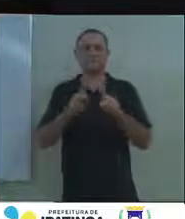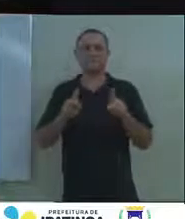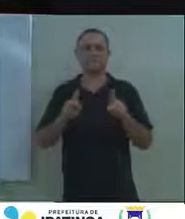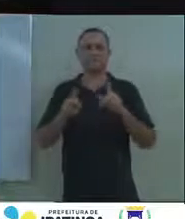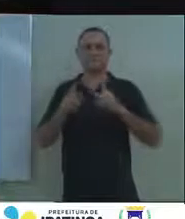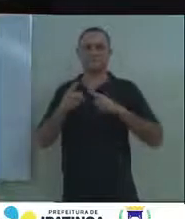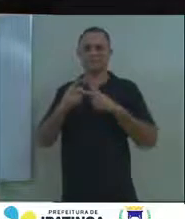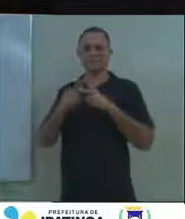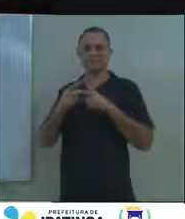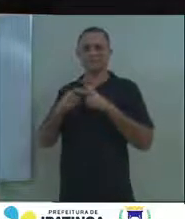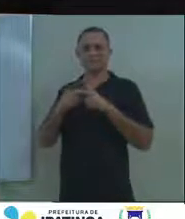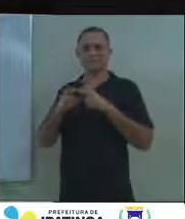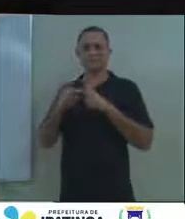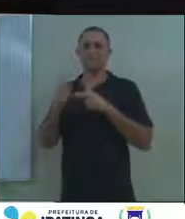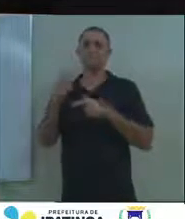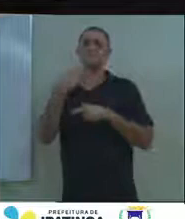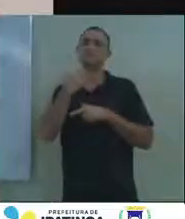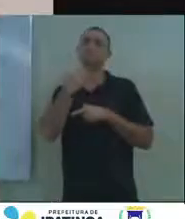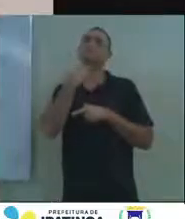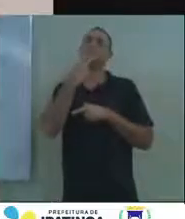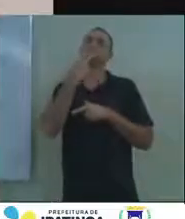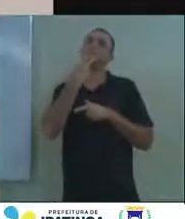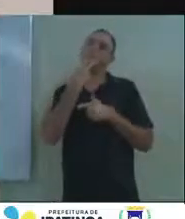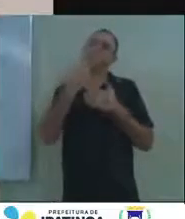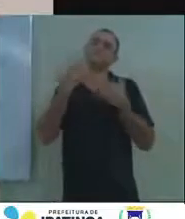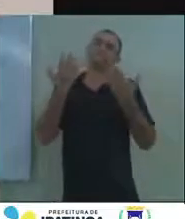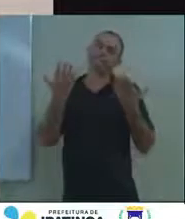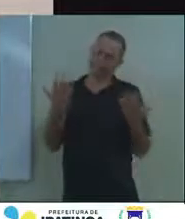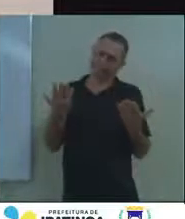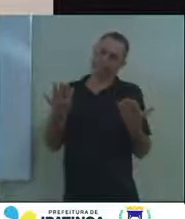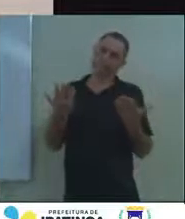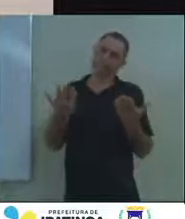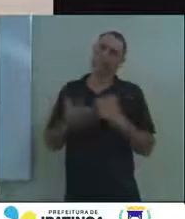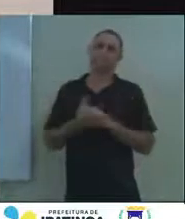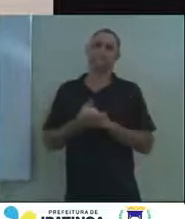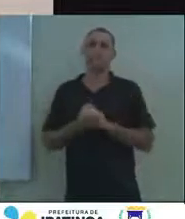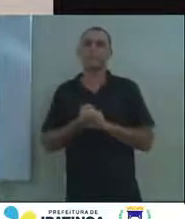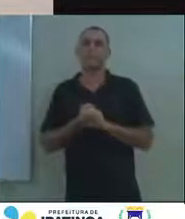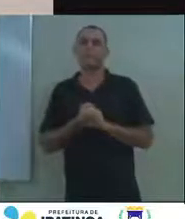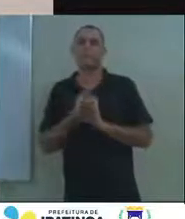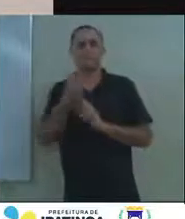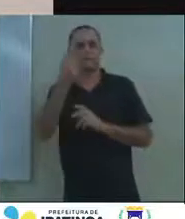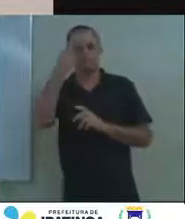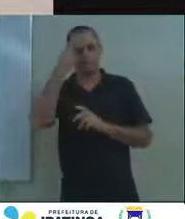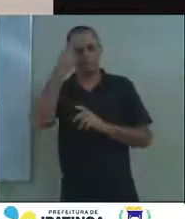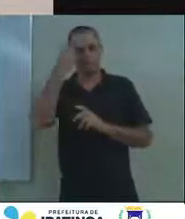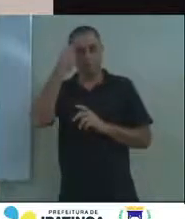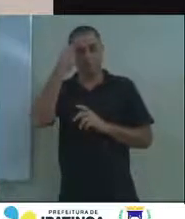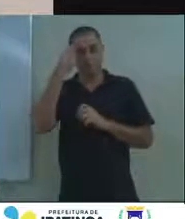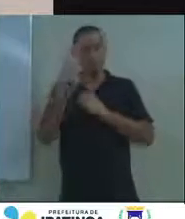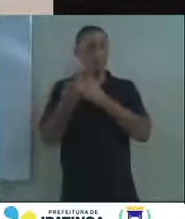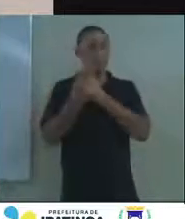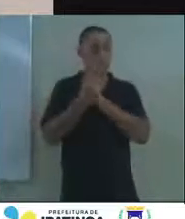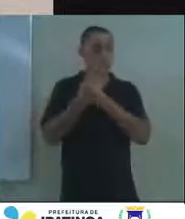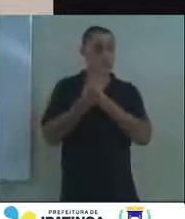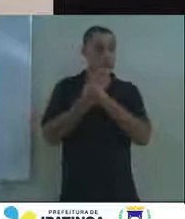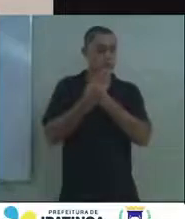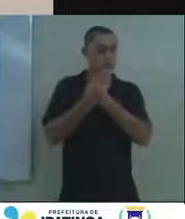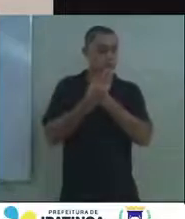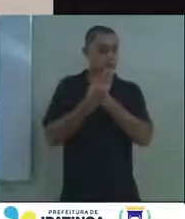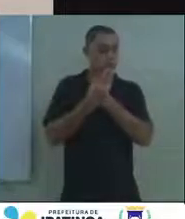tem um problema na voz, meu amigo, o golpe é duro. Com certeza. Mas depois eu vou ter um cuidado redobrado. Esse curso